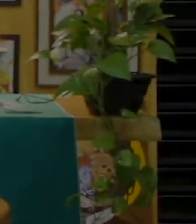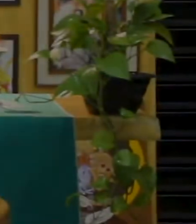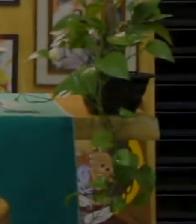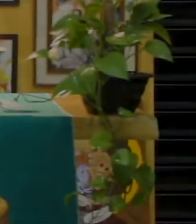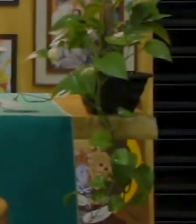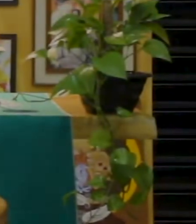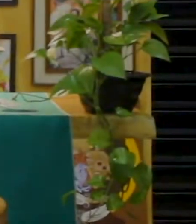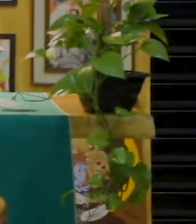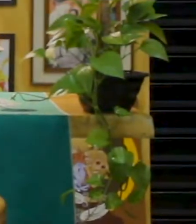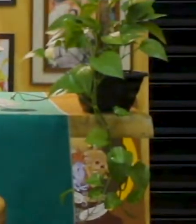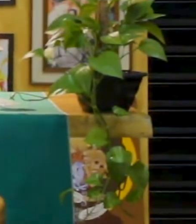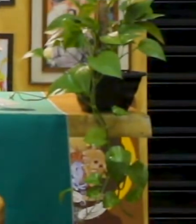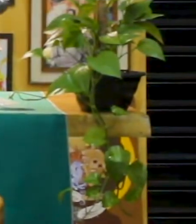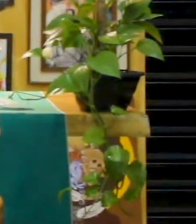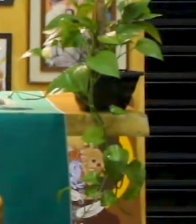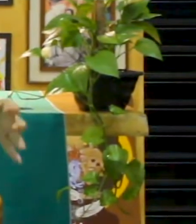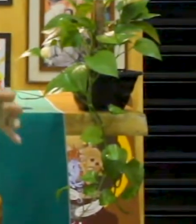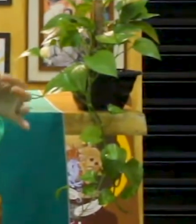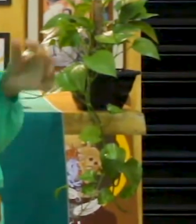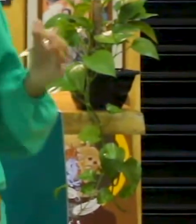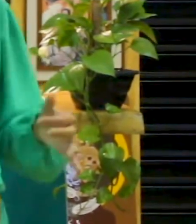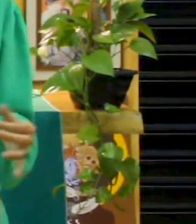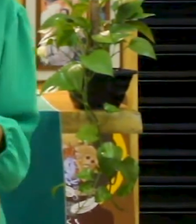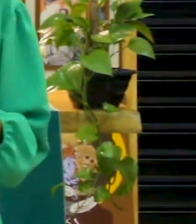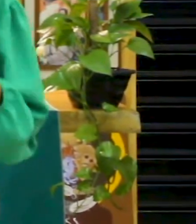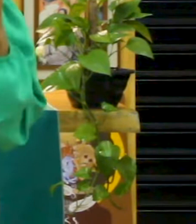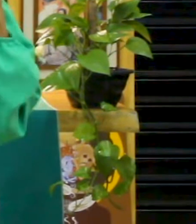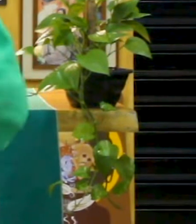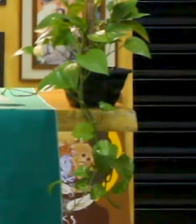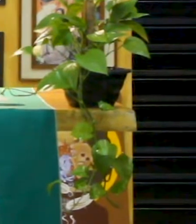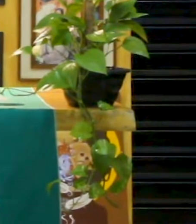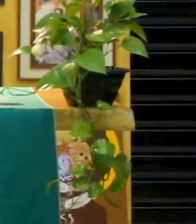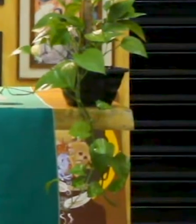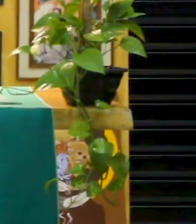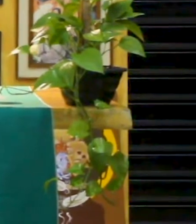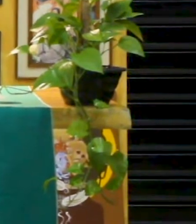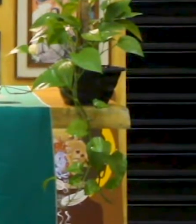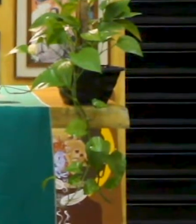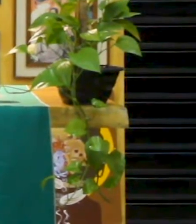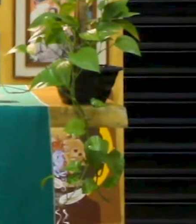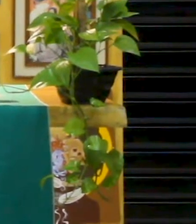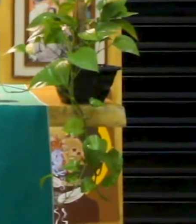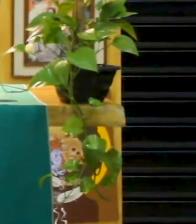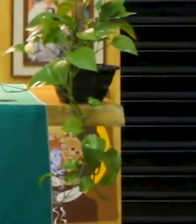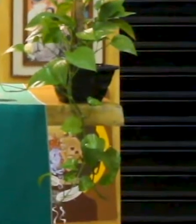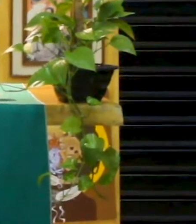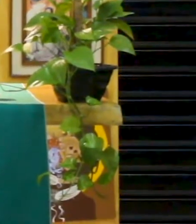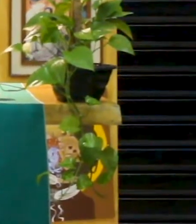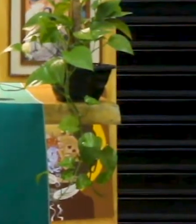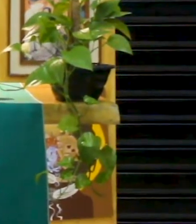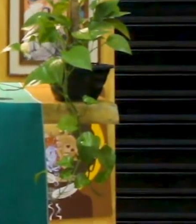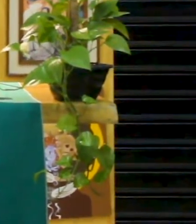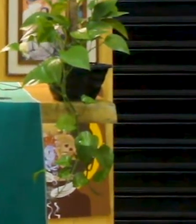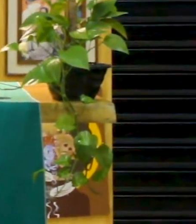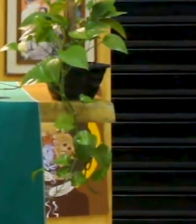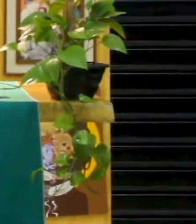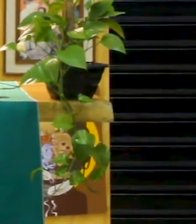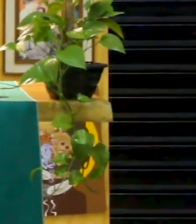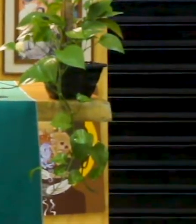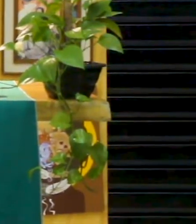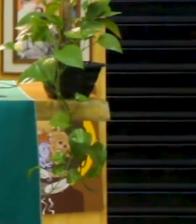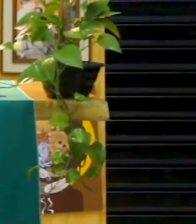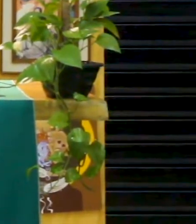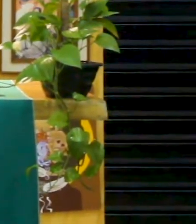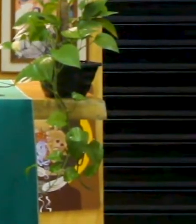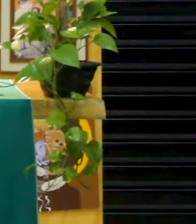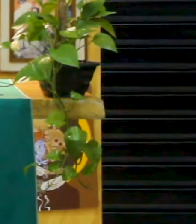Na semana passada, a gente ouviu a Bruna como ter a esperança dentro de casa, né? Que a gente, às vezes,